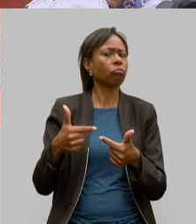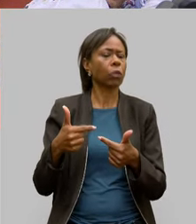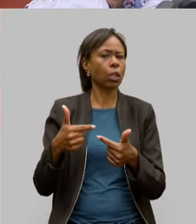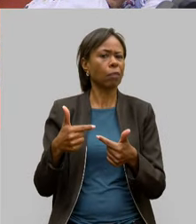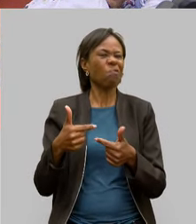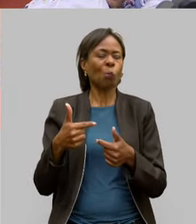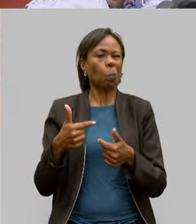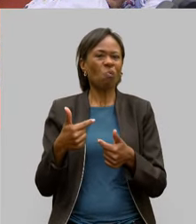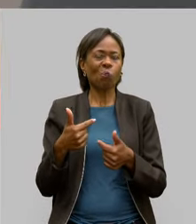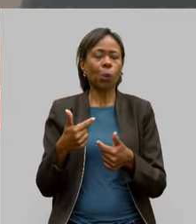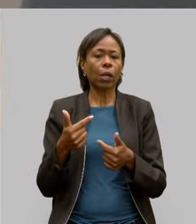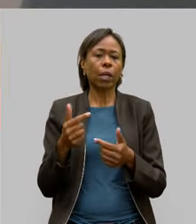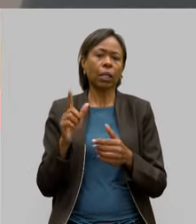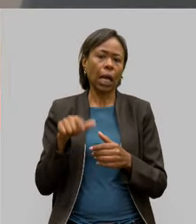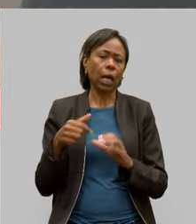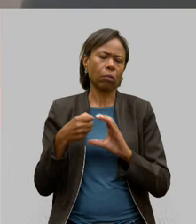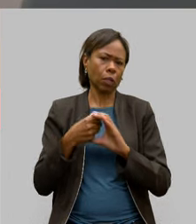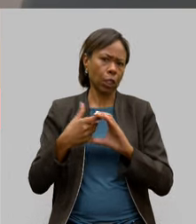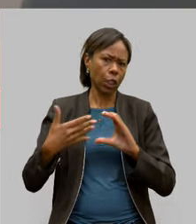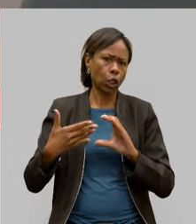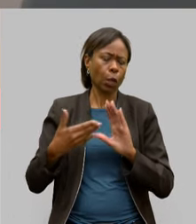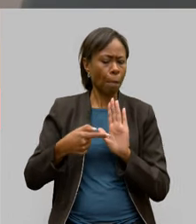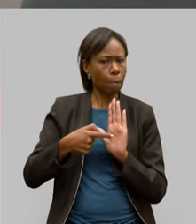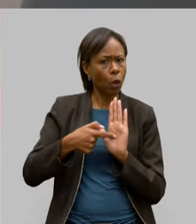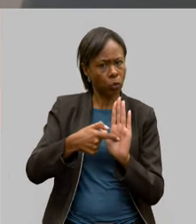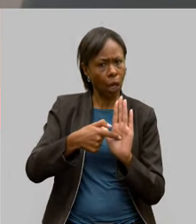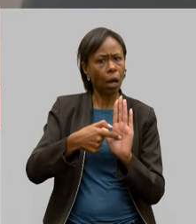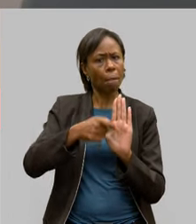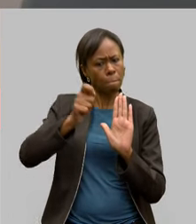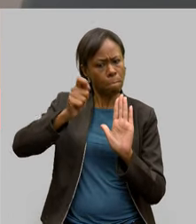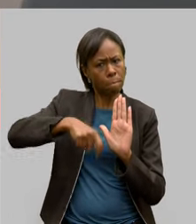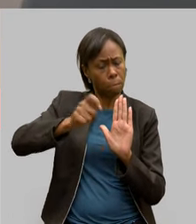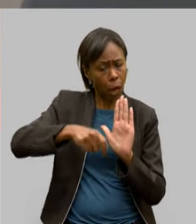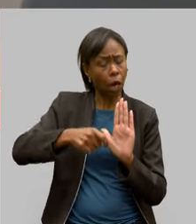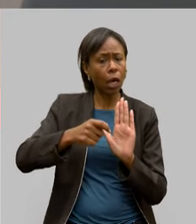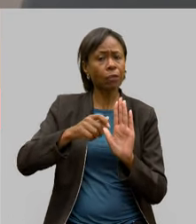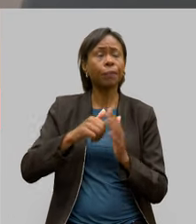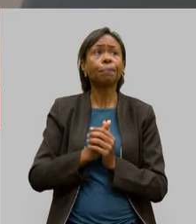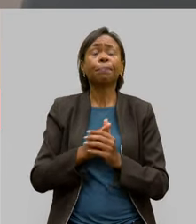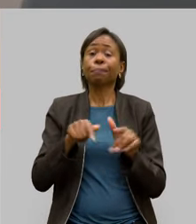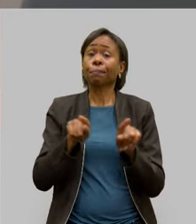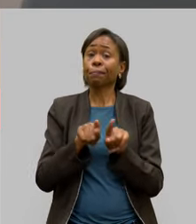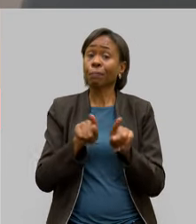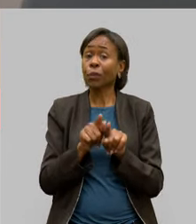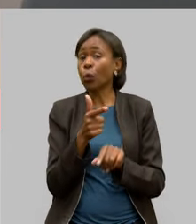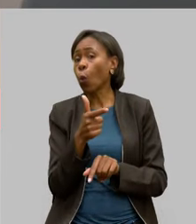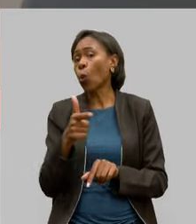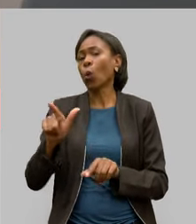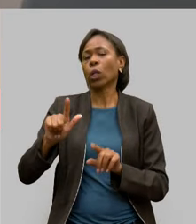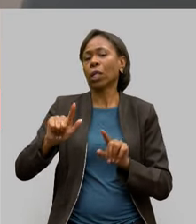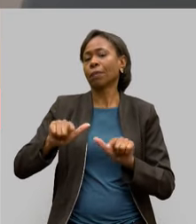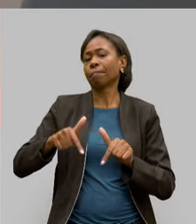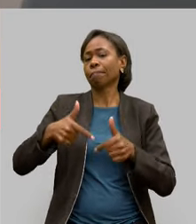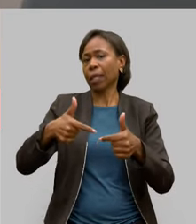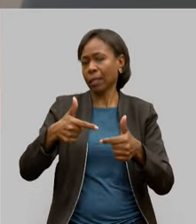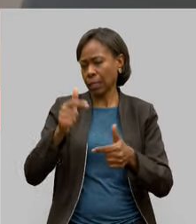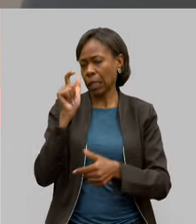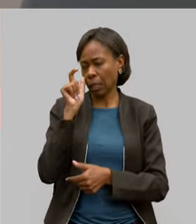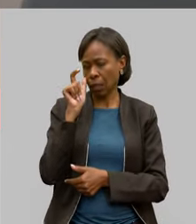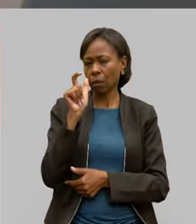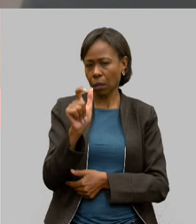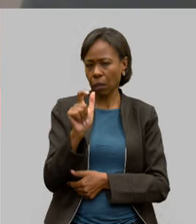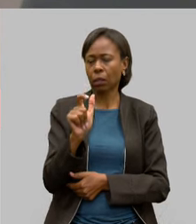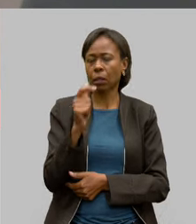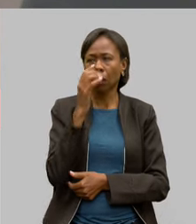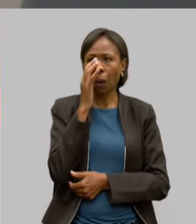pedagógico né de mostrar pra sociedade que é possível existe também uma iniciativa muito interessante que tem